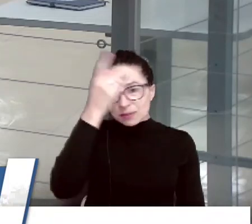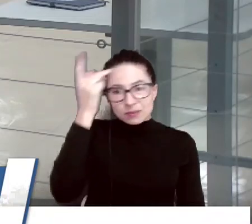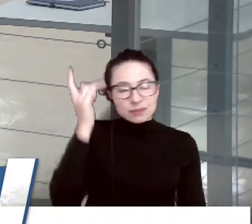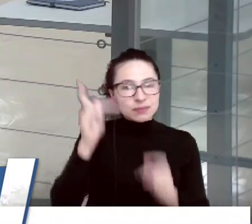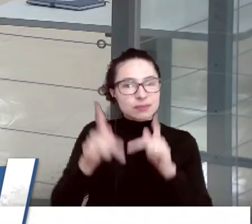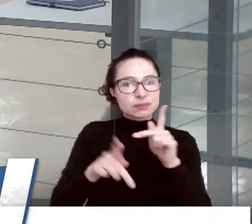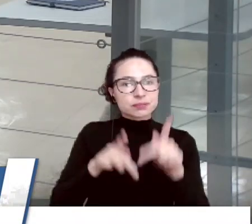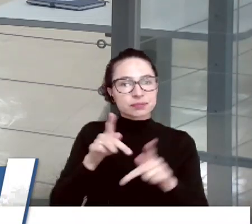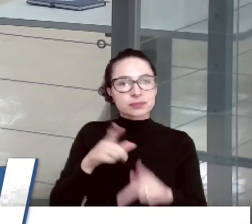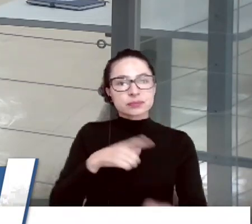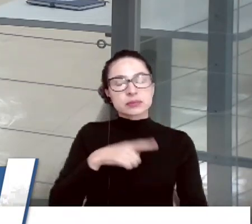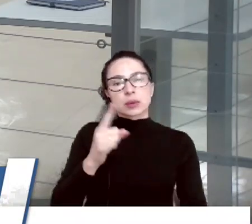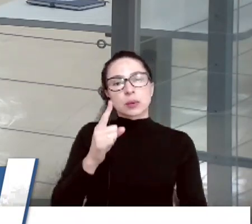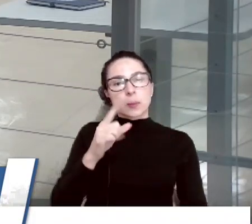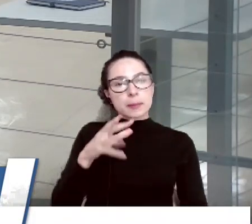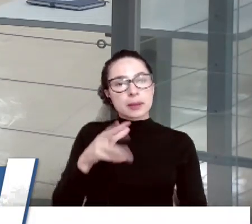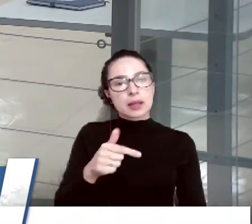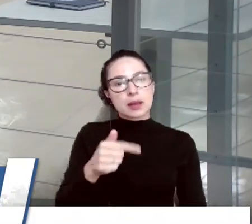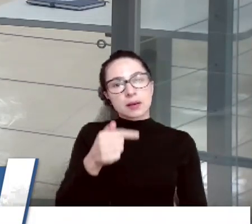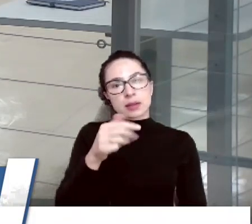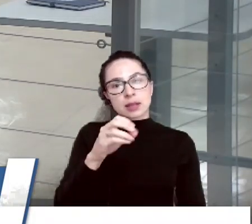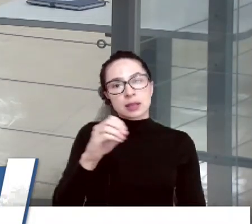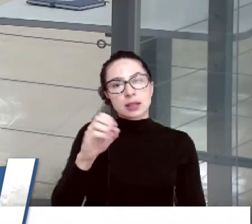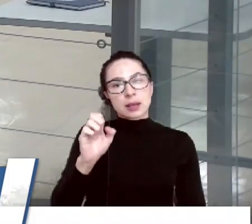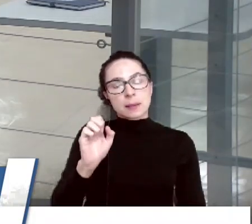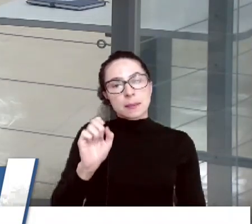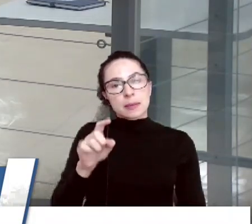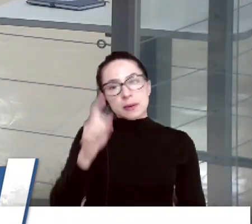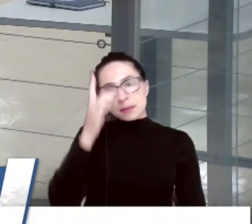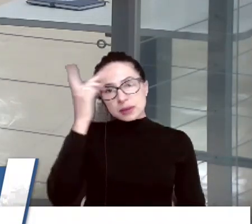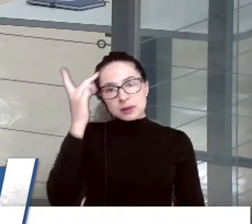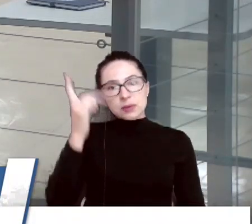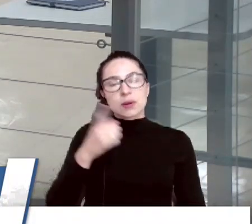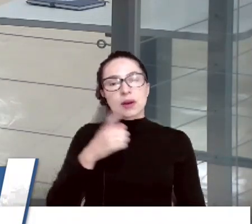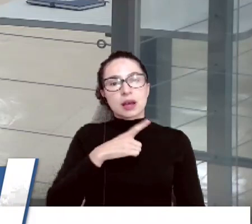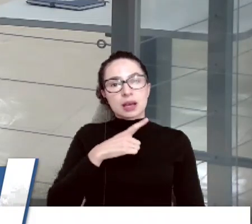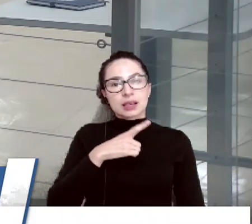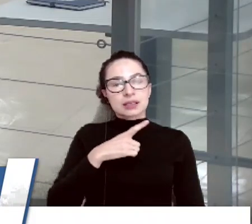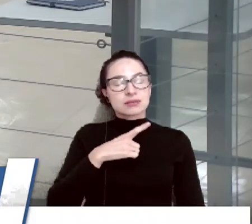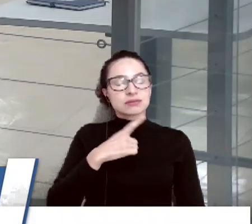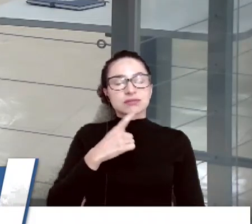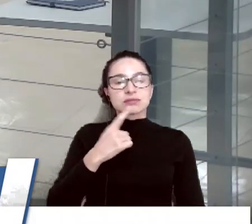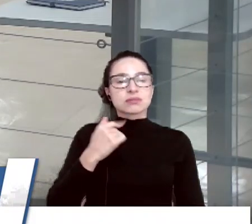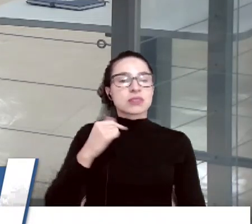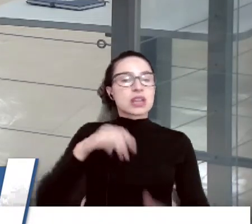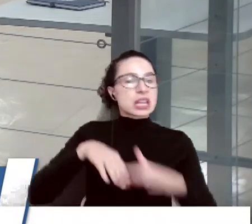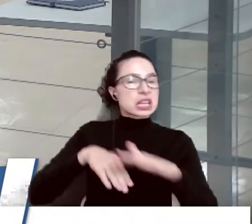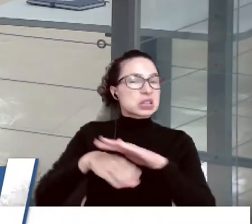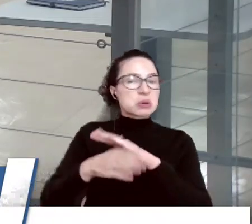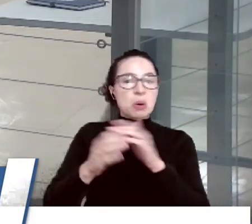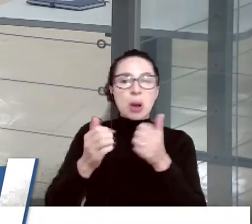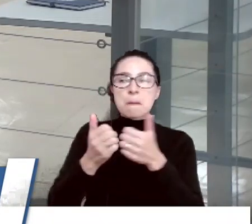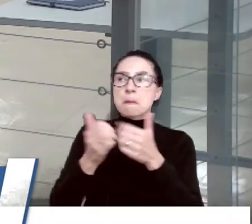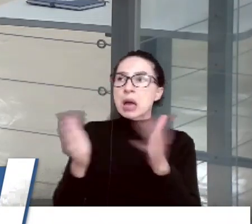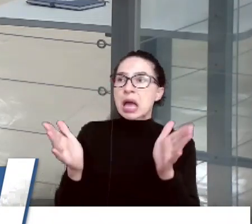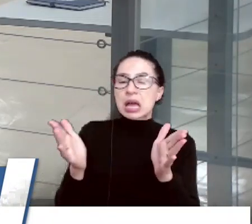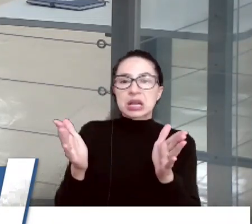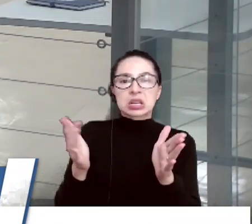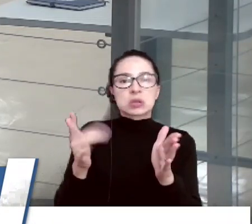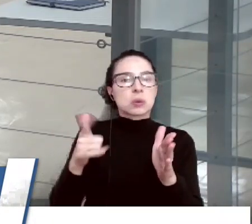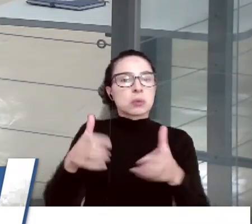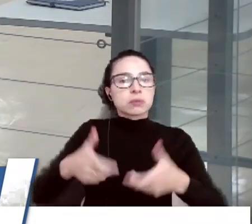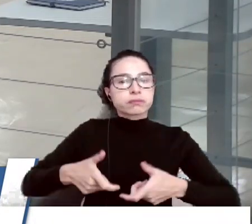Tem 1.700.000 pessoas que lançam seus excretas diariamente a céu aberto.